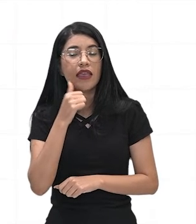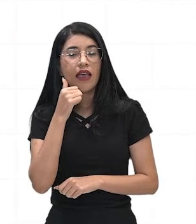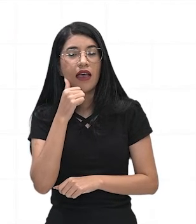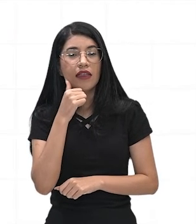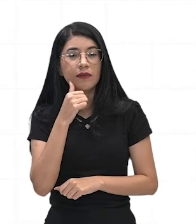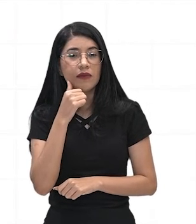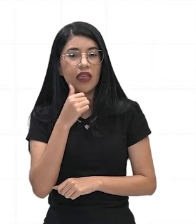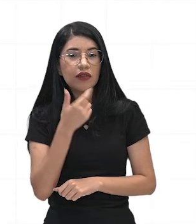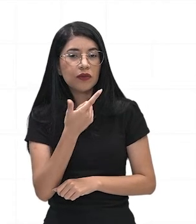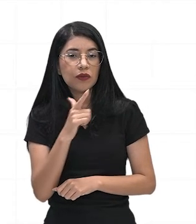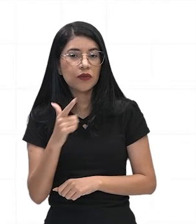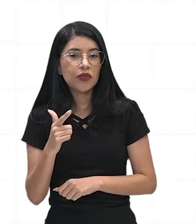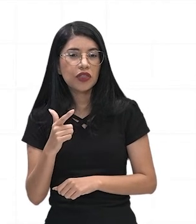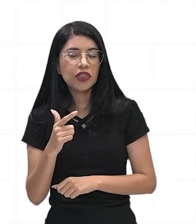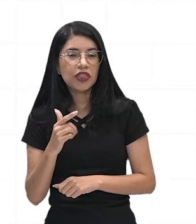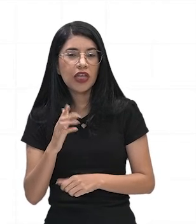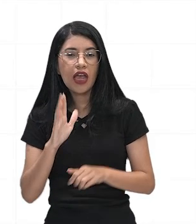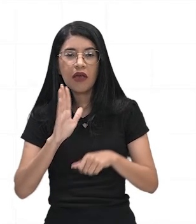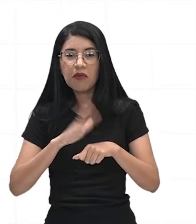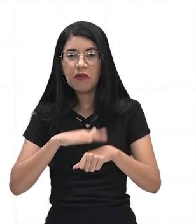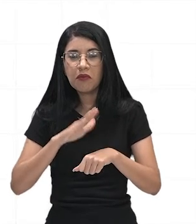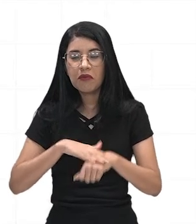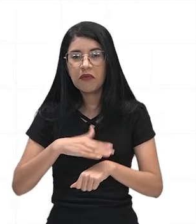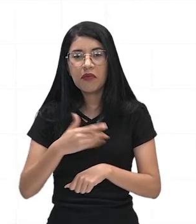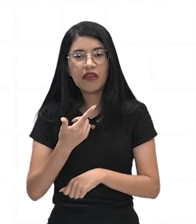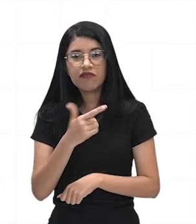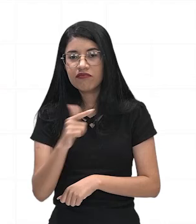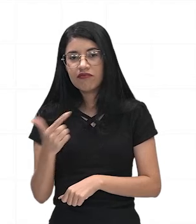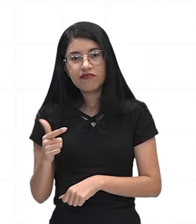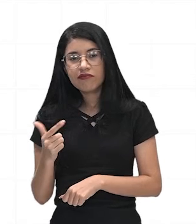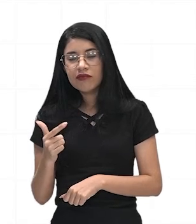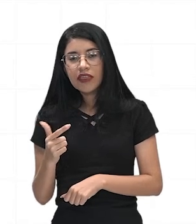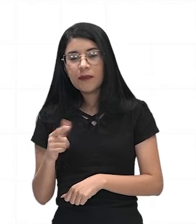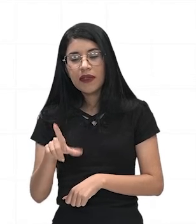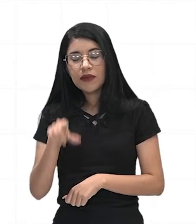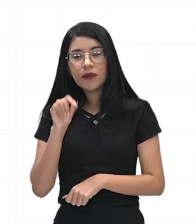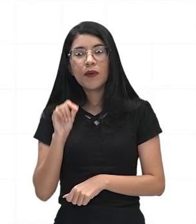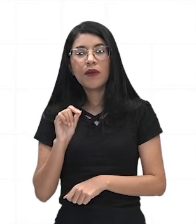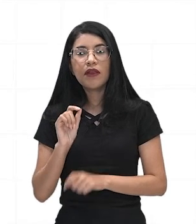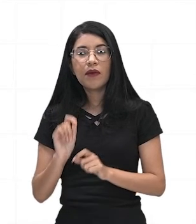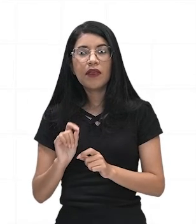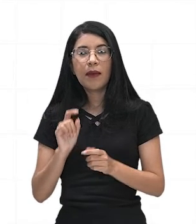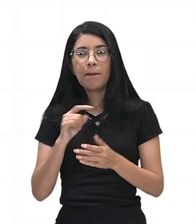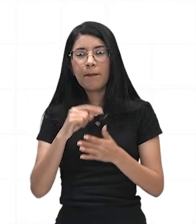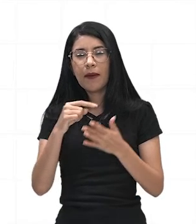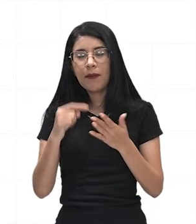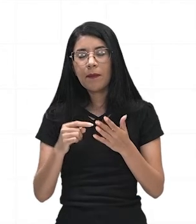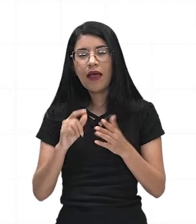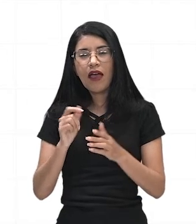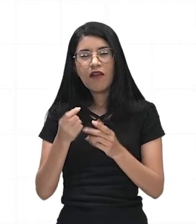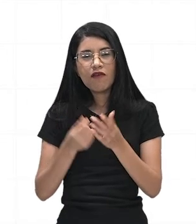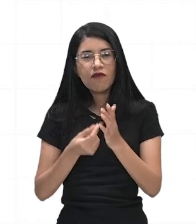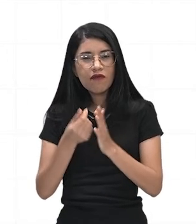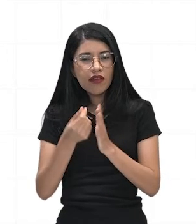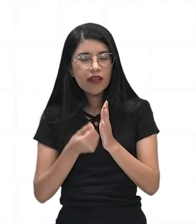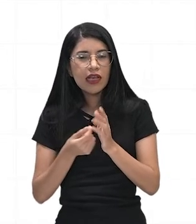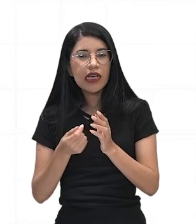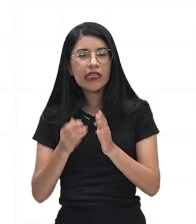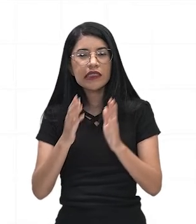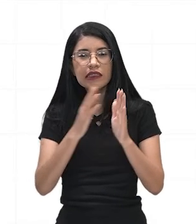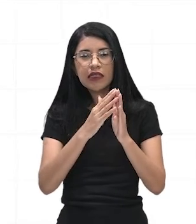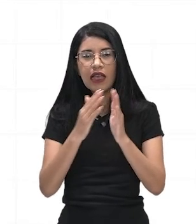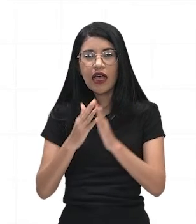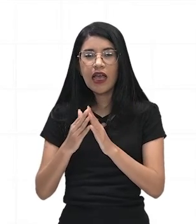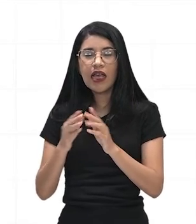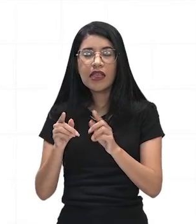ou nenhuma autonomia para decidir sobre questões como finanças, propriedades ou até mesmo o custo